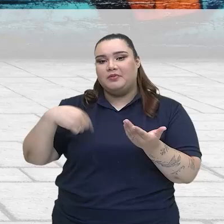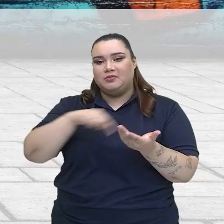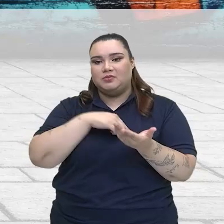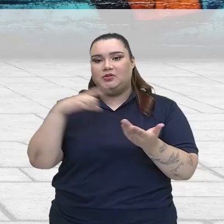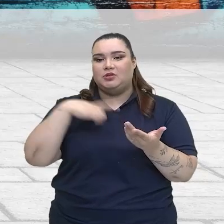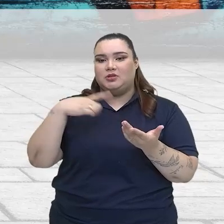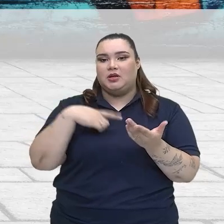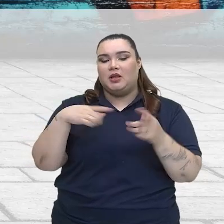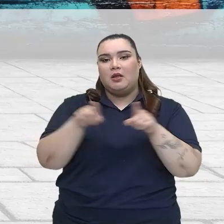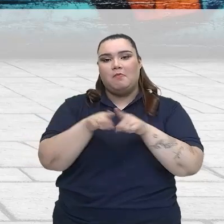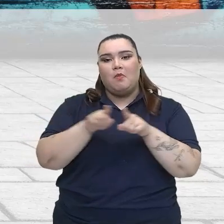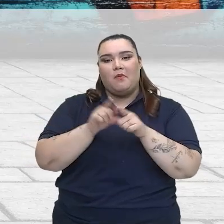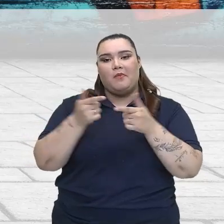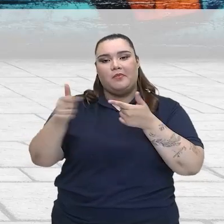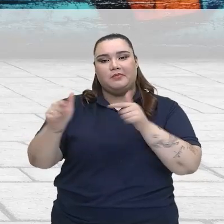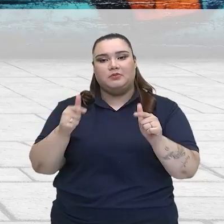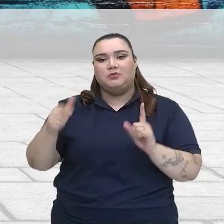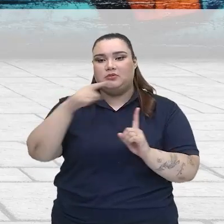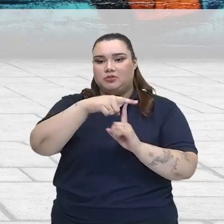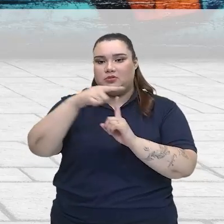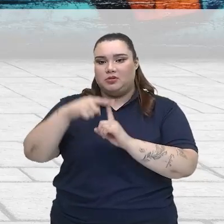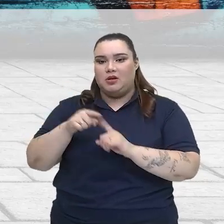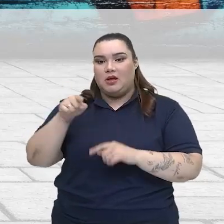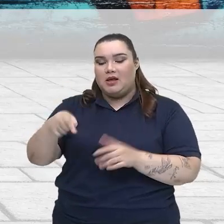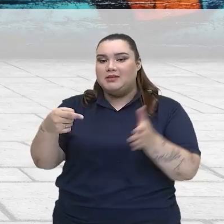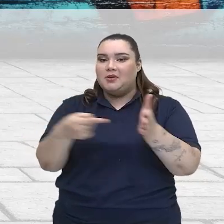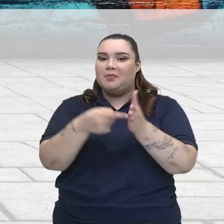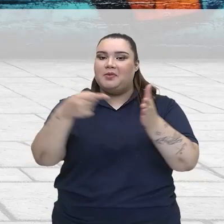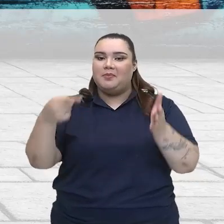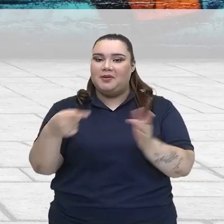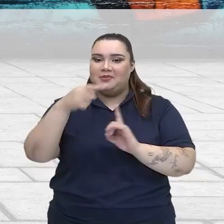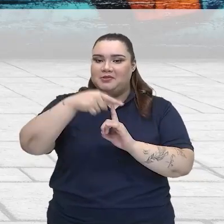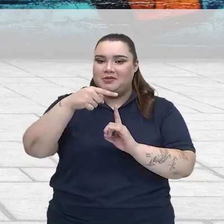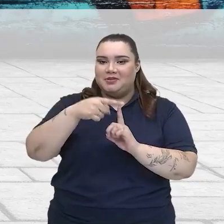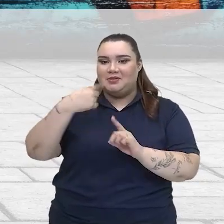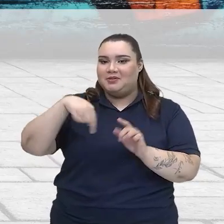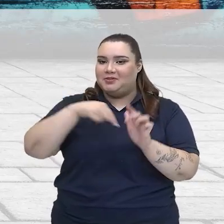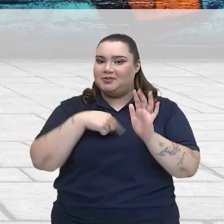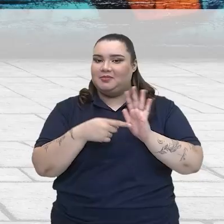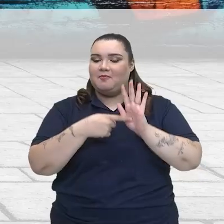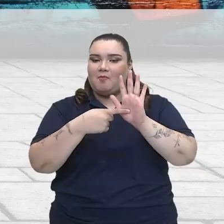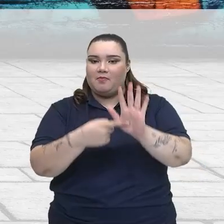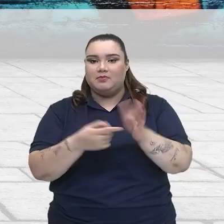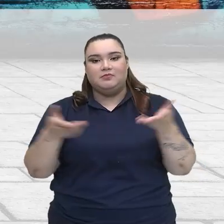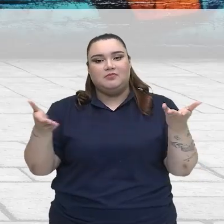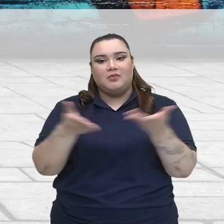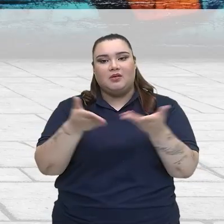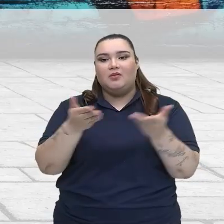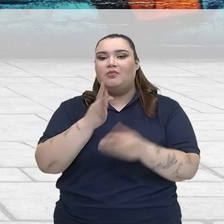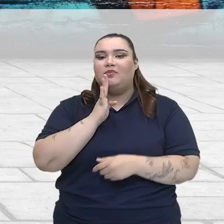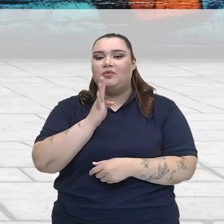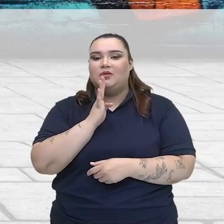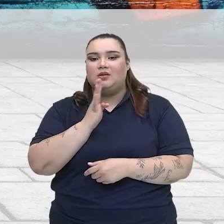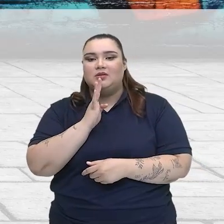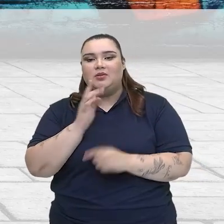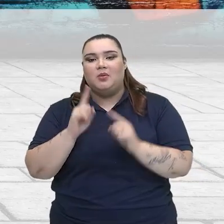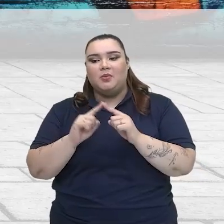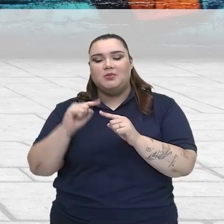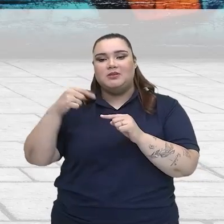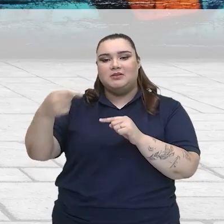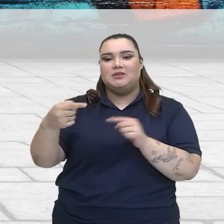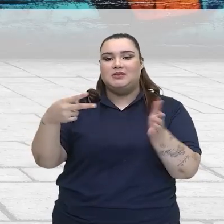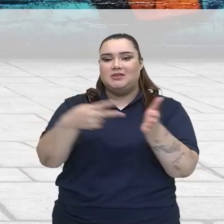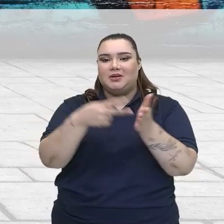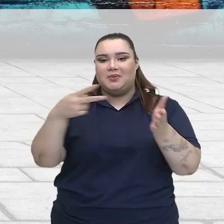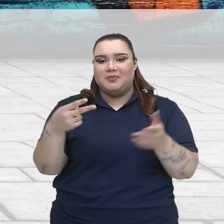Então, a gente tem também outros estilos, né? Como eu falei para vocês, esse é apenas o primeiro estilo que a gente está apresentando. E agora a gente vai